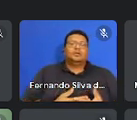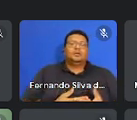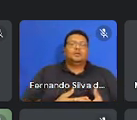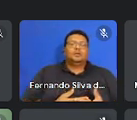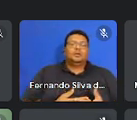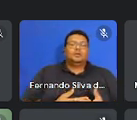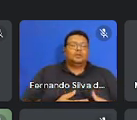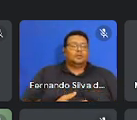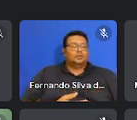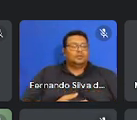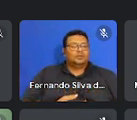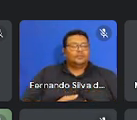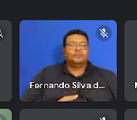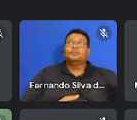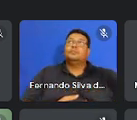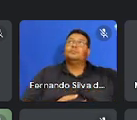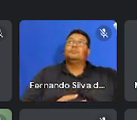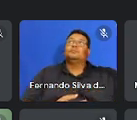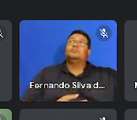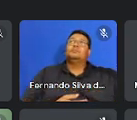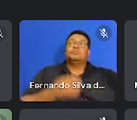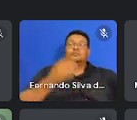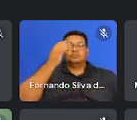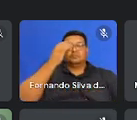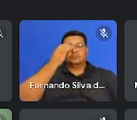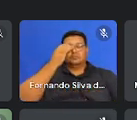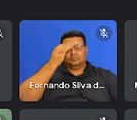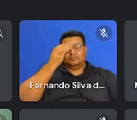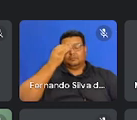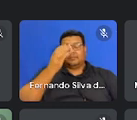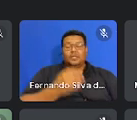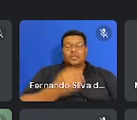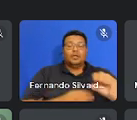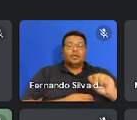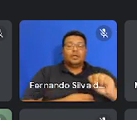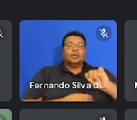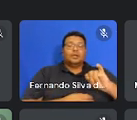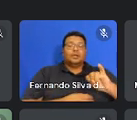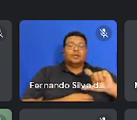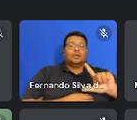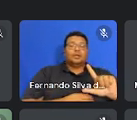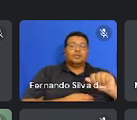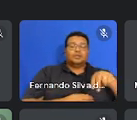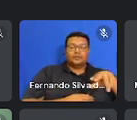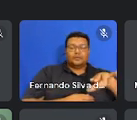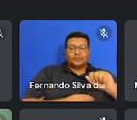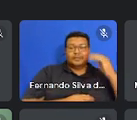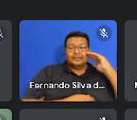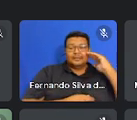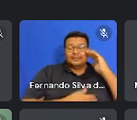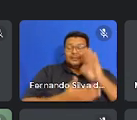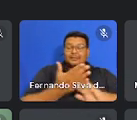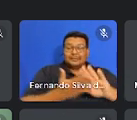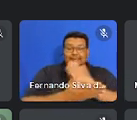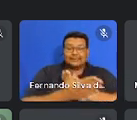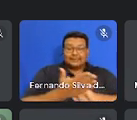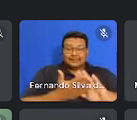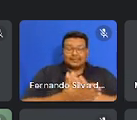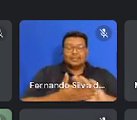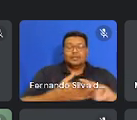tá. Ó, a Silvânia estava falando que não entendeu nada. É